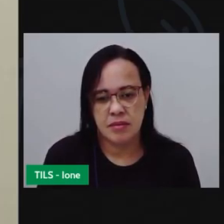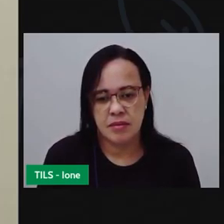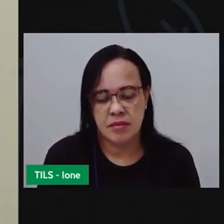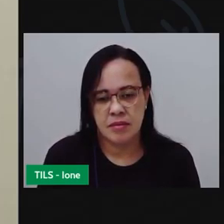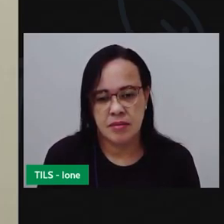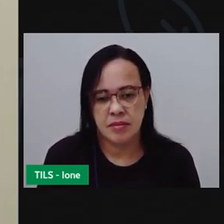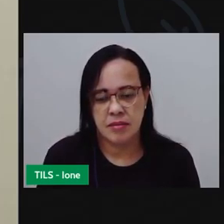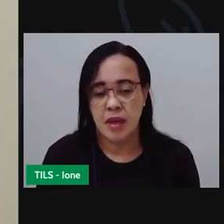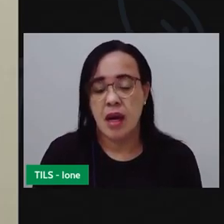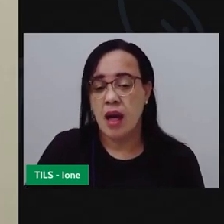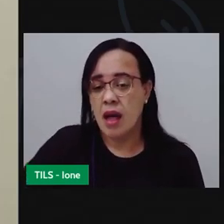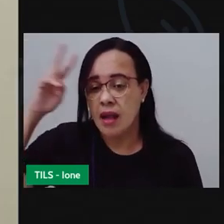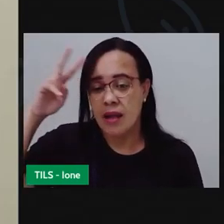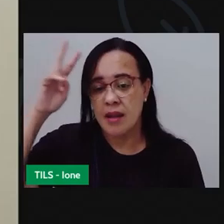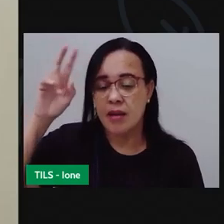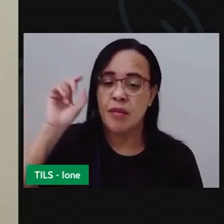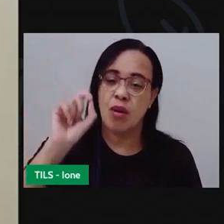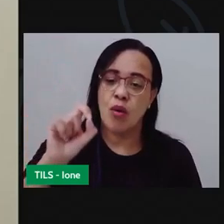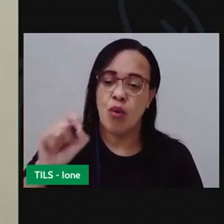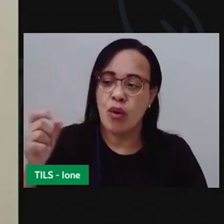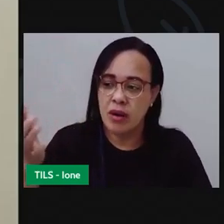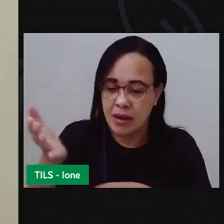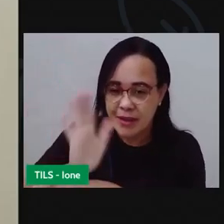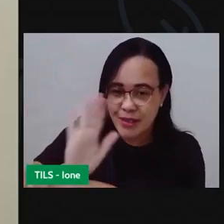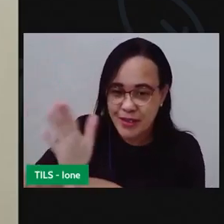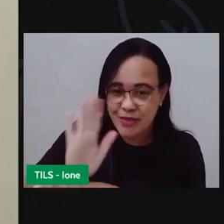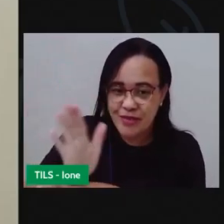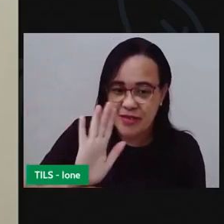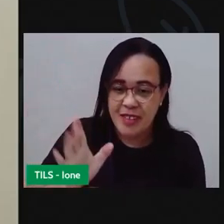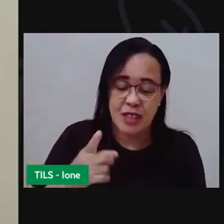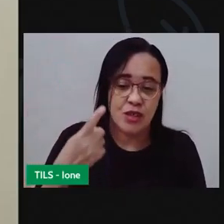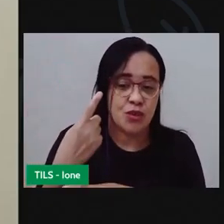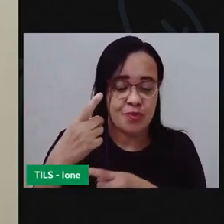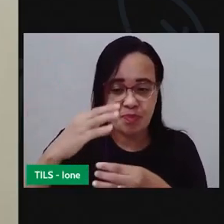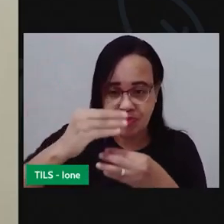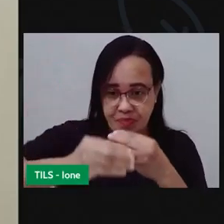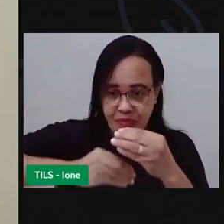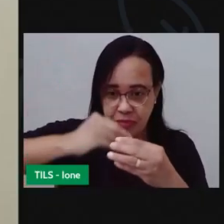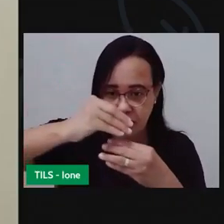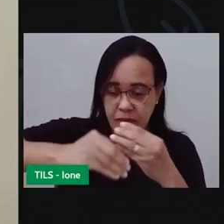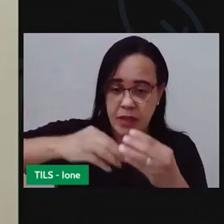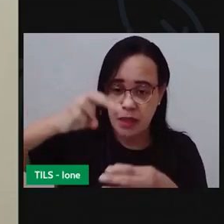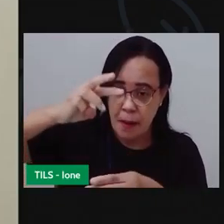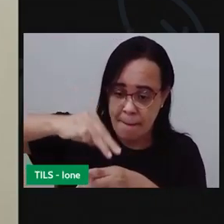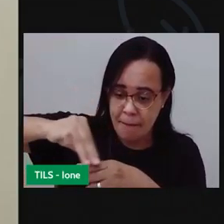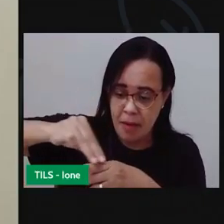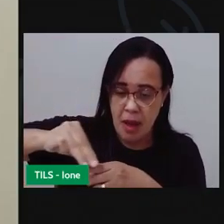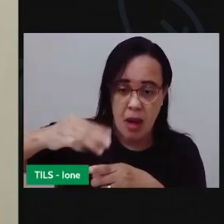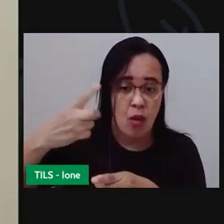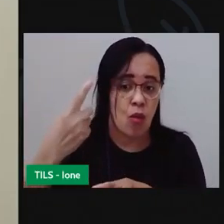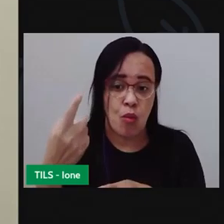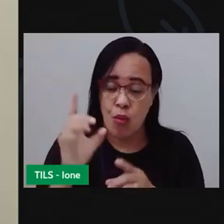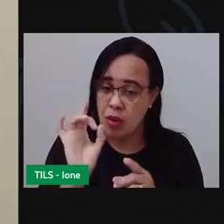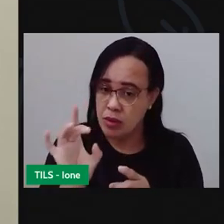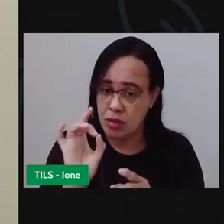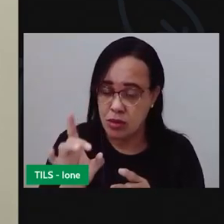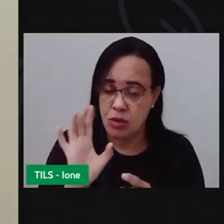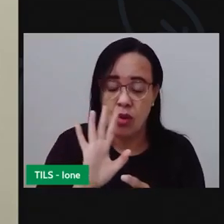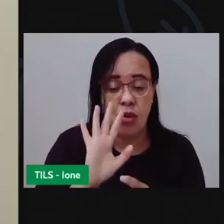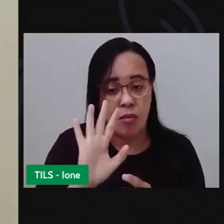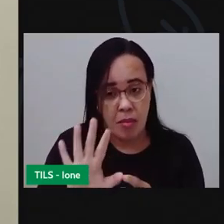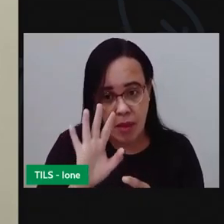Lembre-se, criança, que aqui no vídeo eu só forrei uma argola para você ver como é que faz. Mas